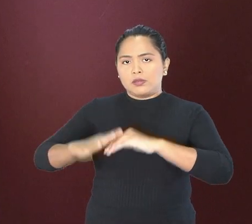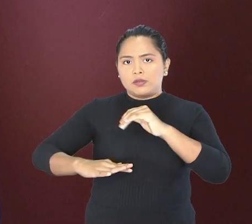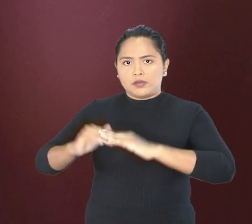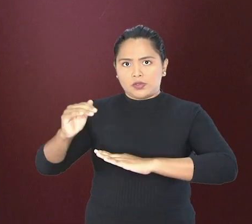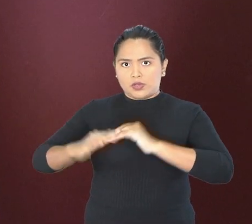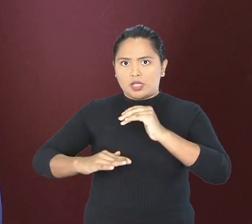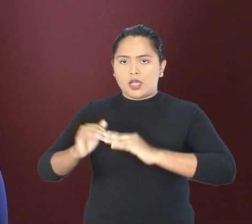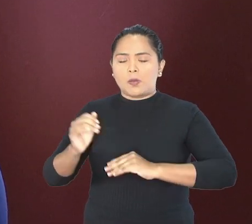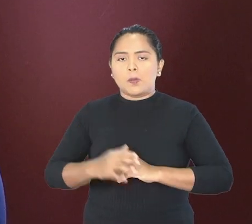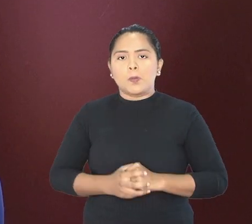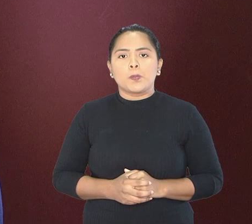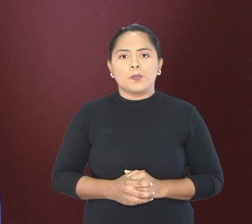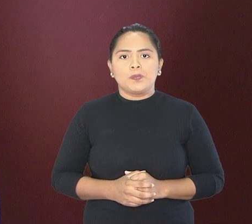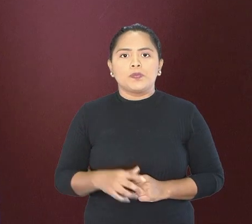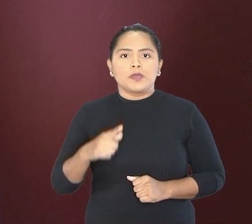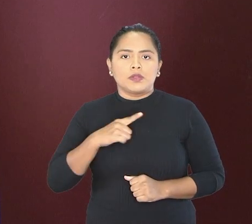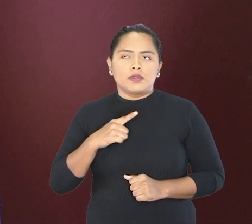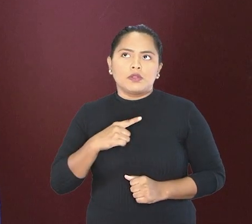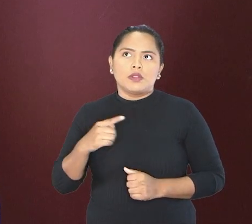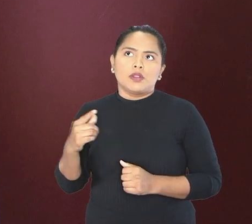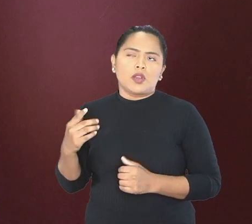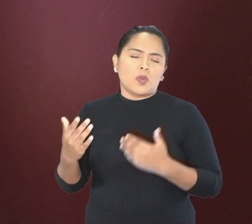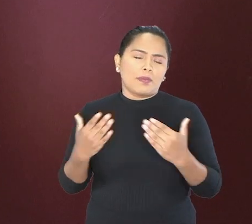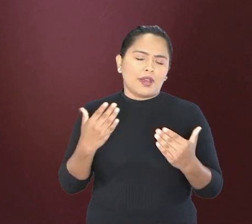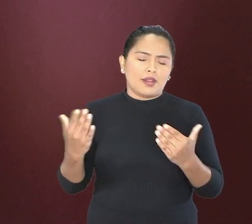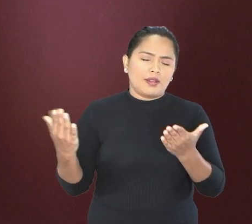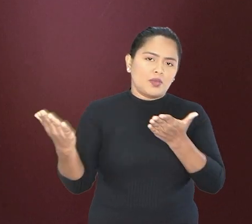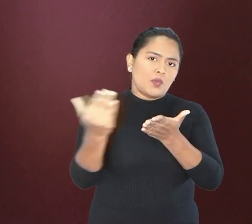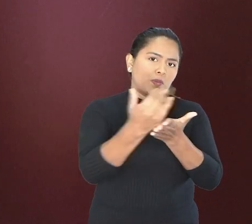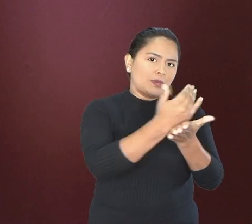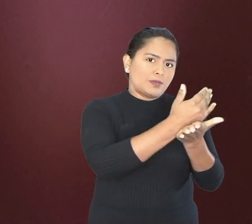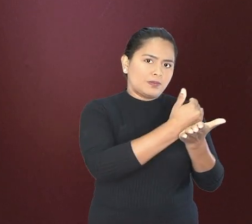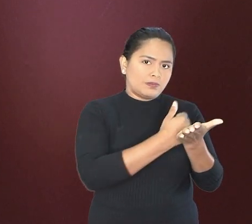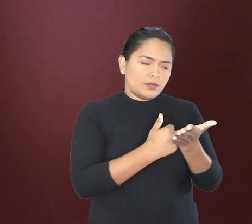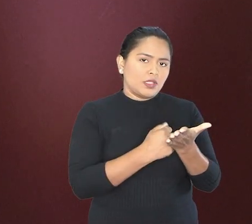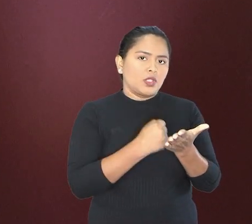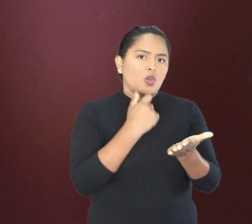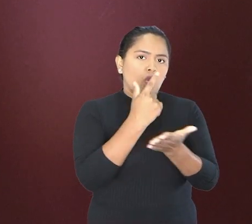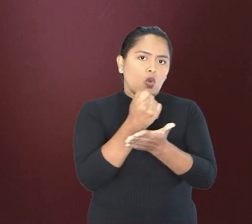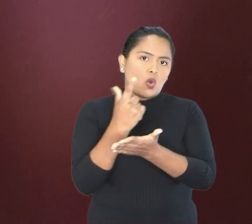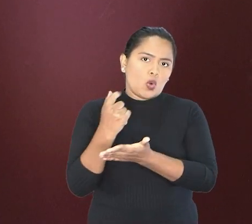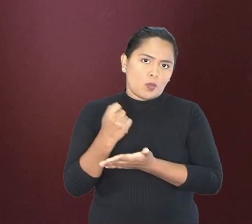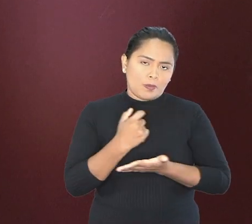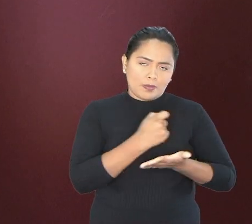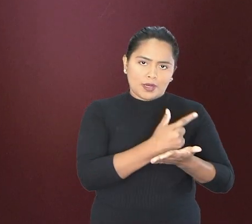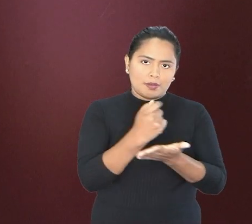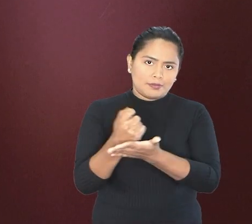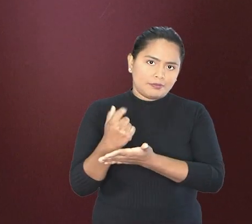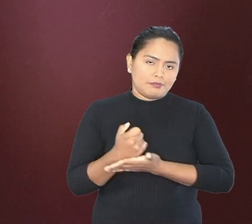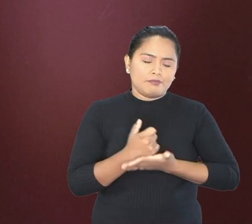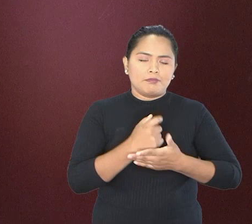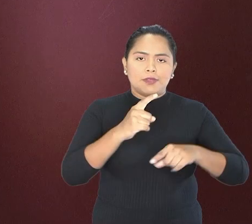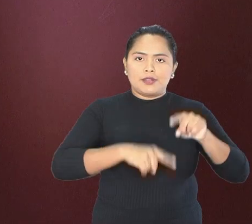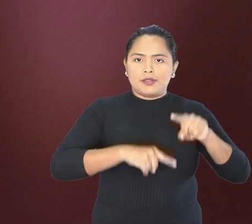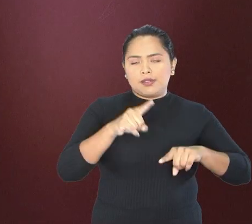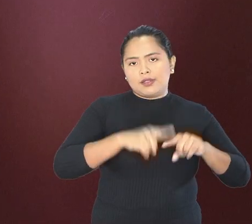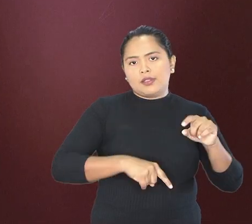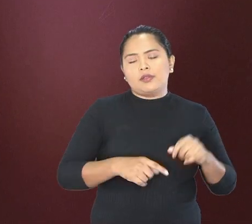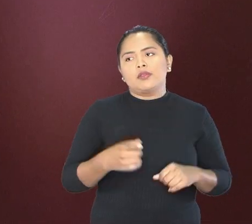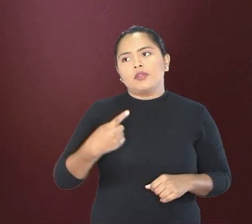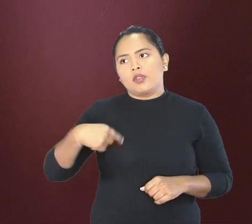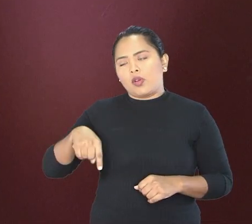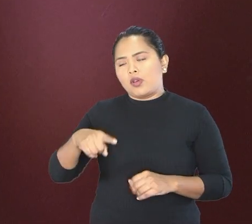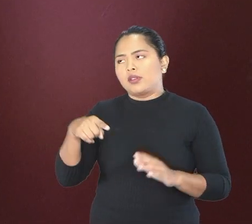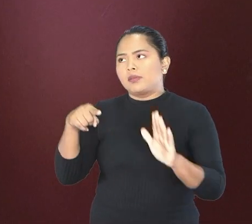compra, né? A gente faz o levantamento no ano anterior para ele ter vigência no próximo ano. Então, como é que ele é feito? A gente pergunta de todos